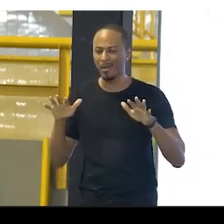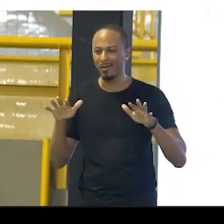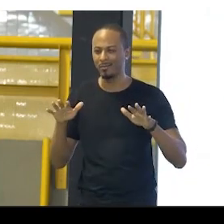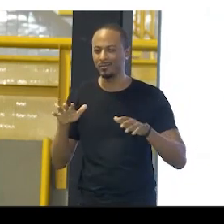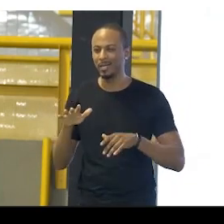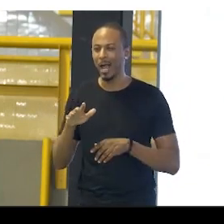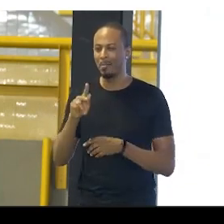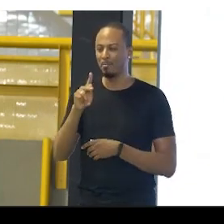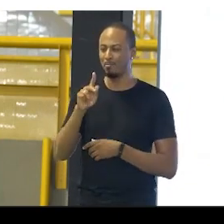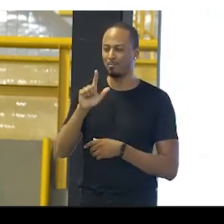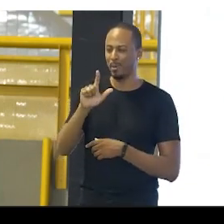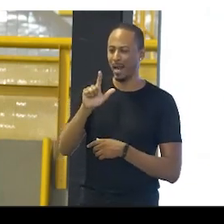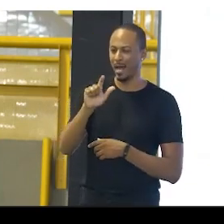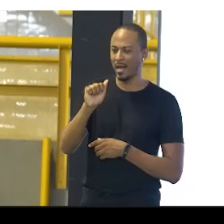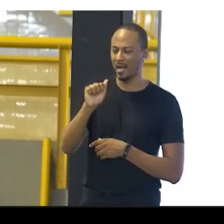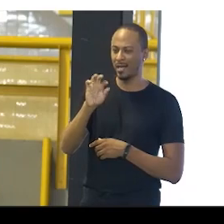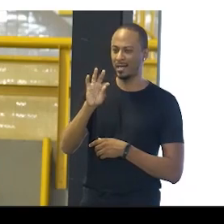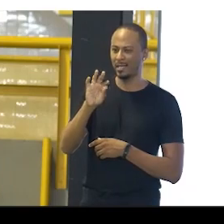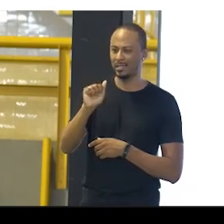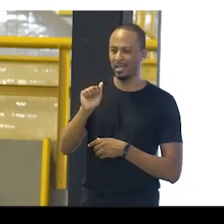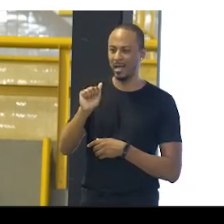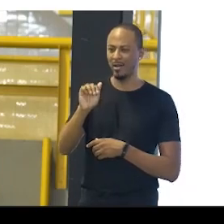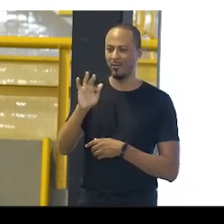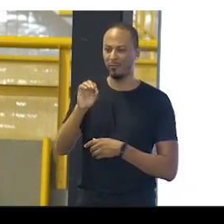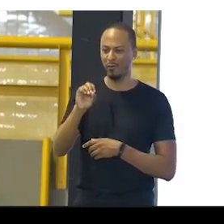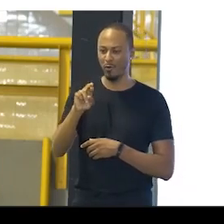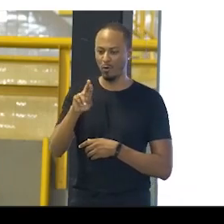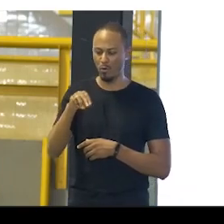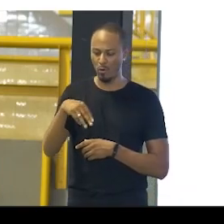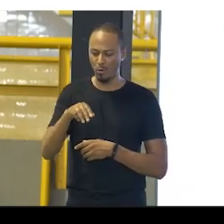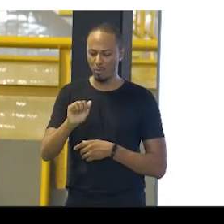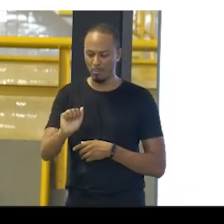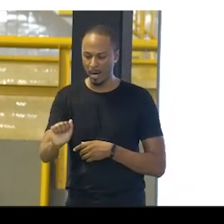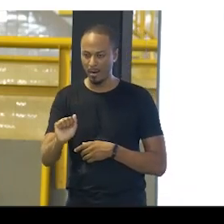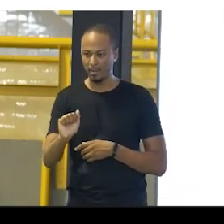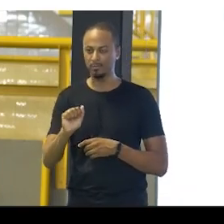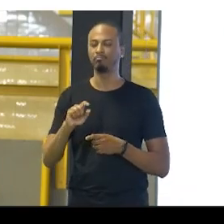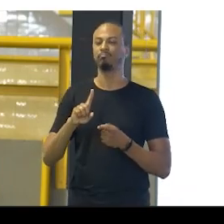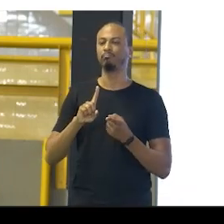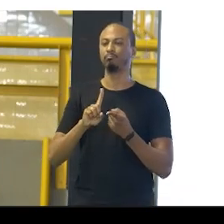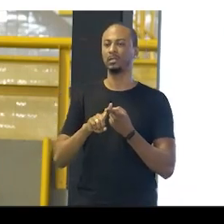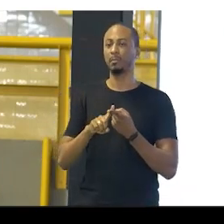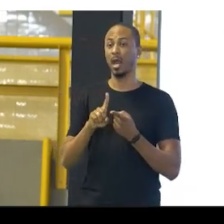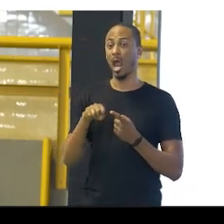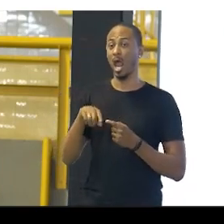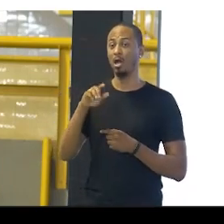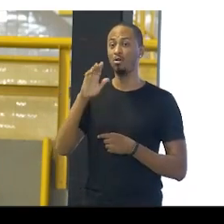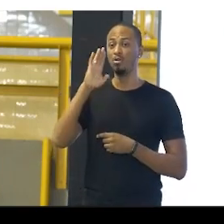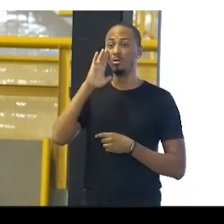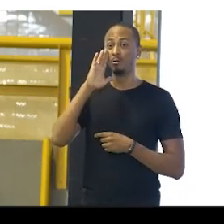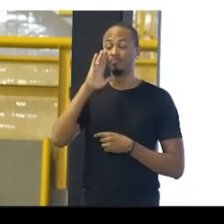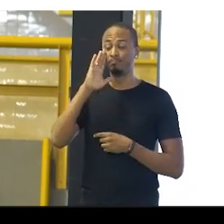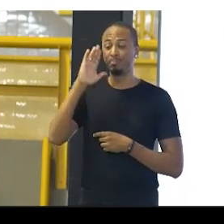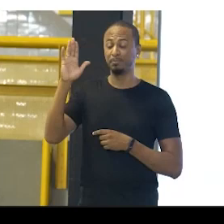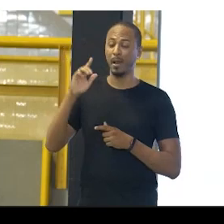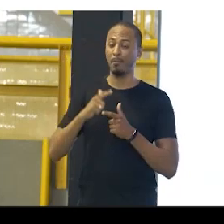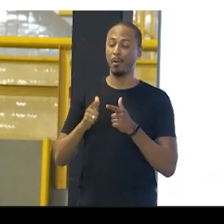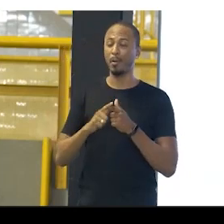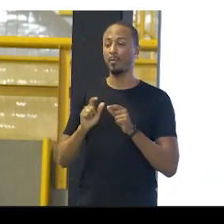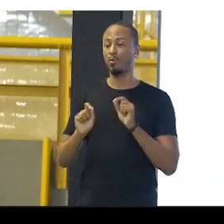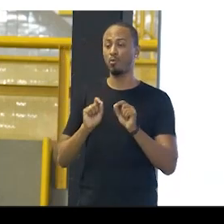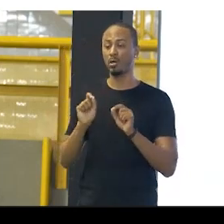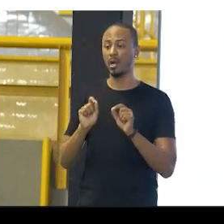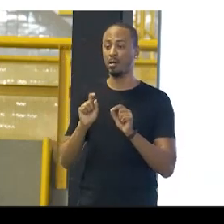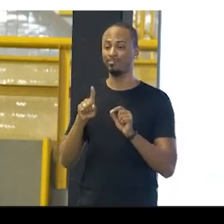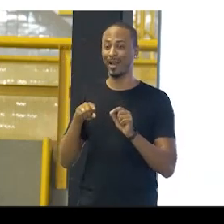e, obviamente, transportá-lo para o continente. Esse é um dos principais problemas. Por isso que, geralmente, quando você tem uma plataforma